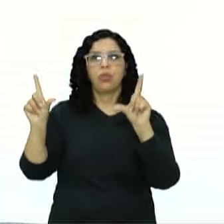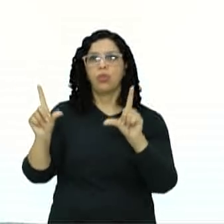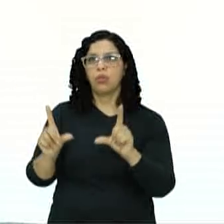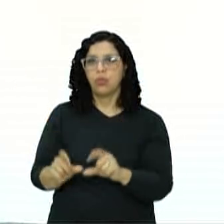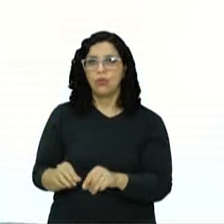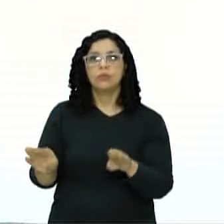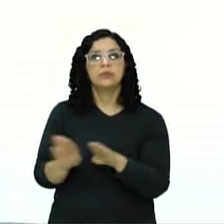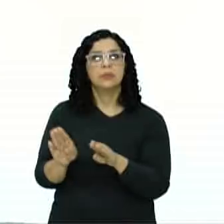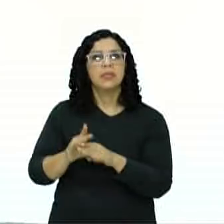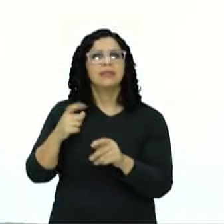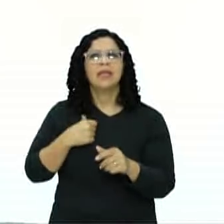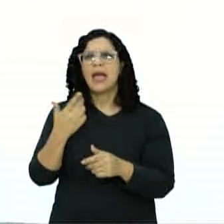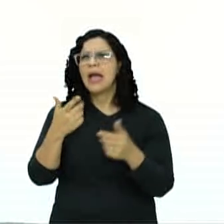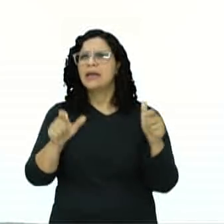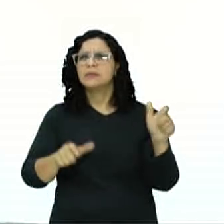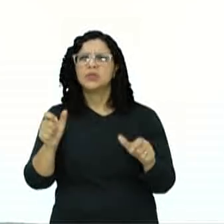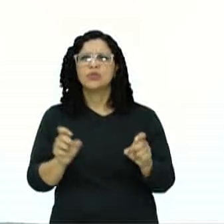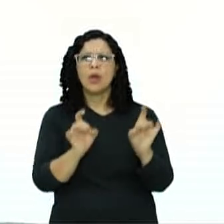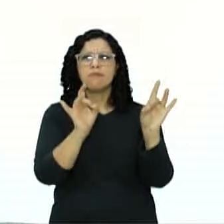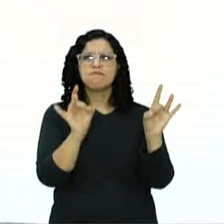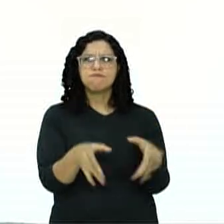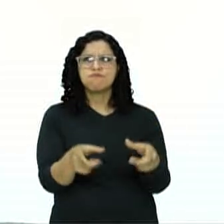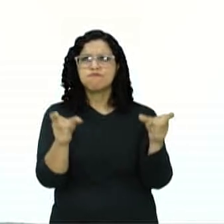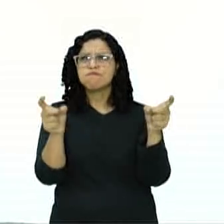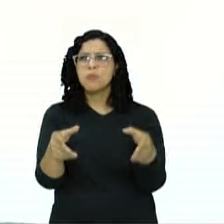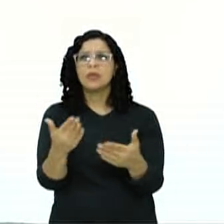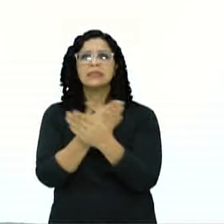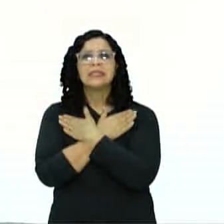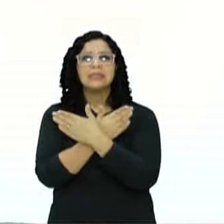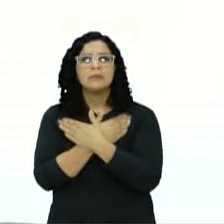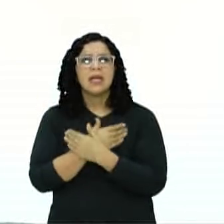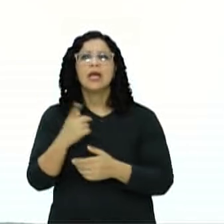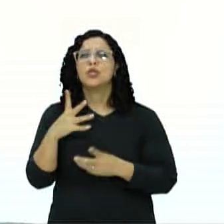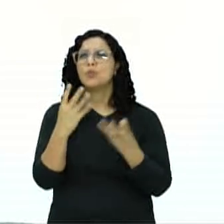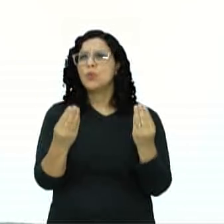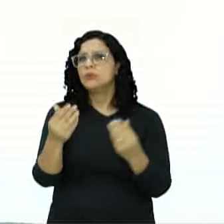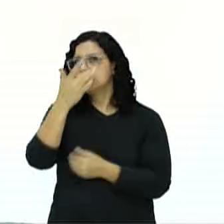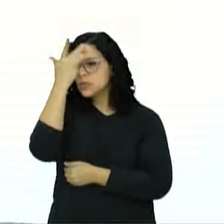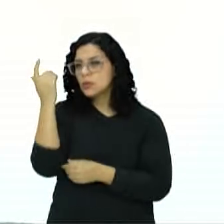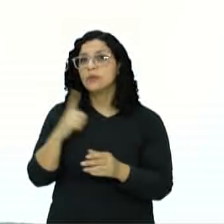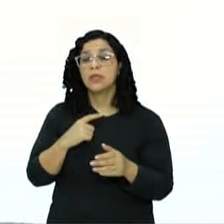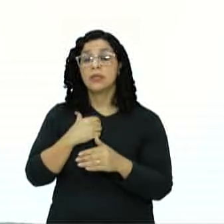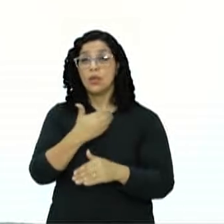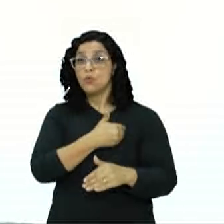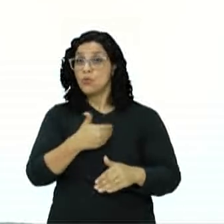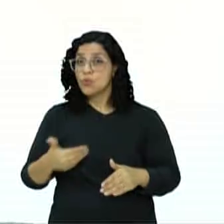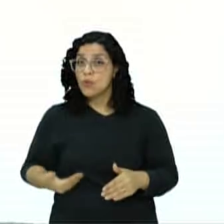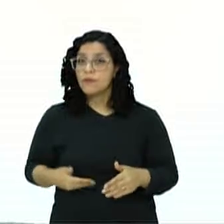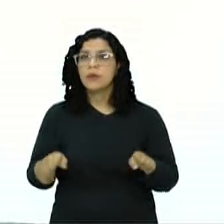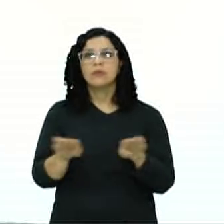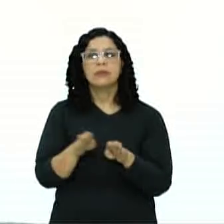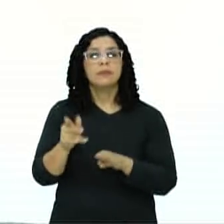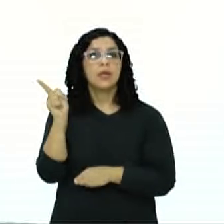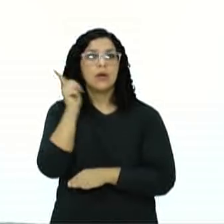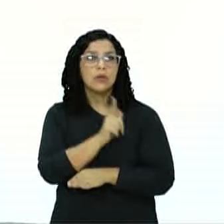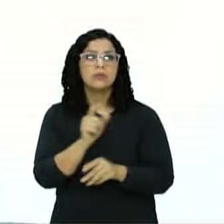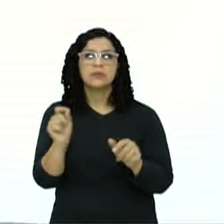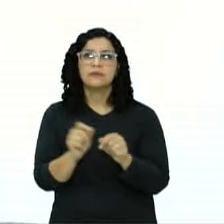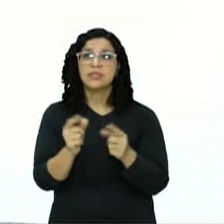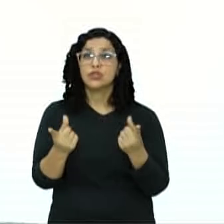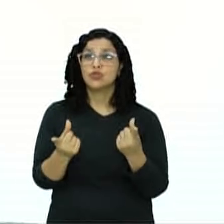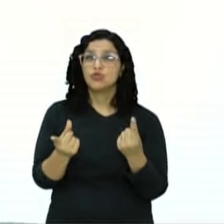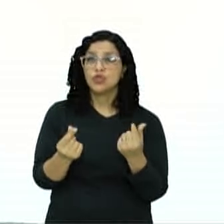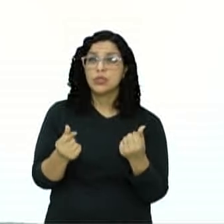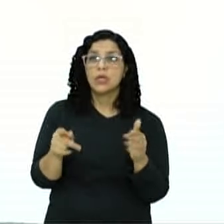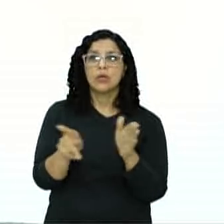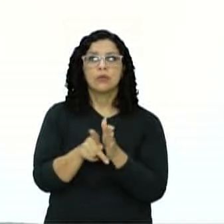despencaram, ocorreram demissões em massa nas empresas. O governo, para conseguir